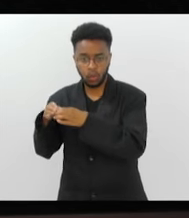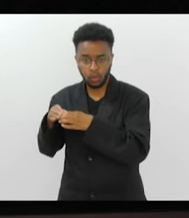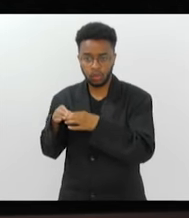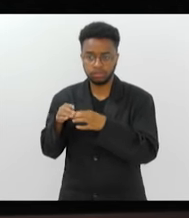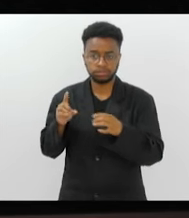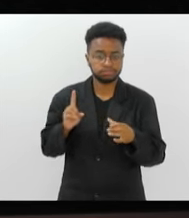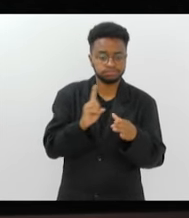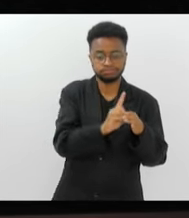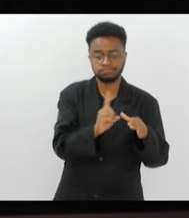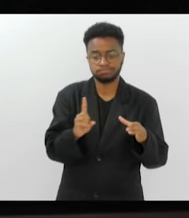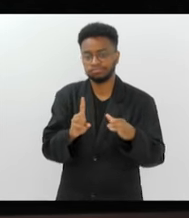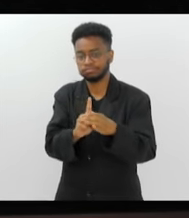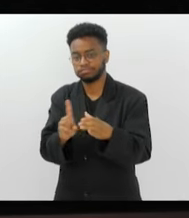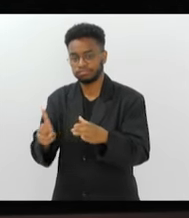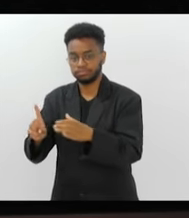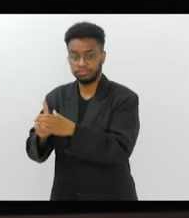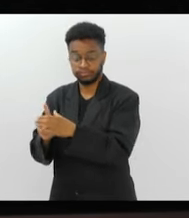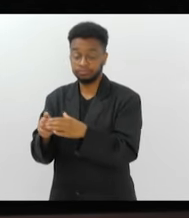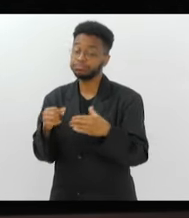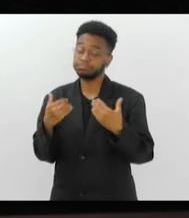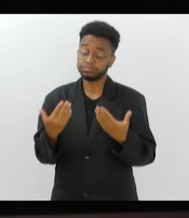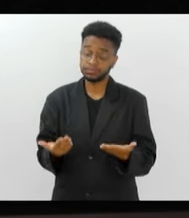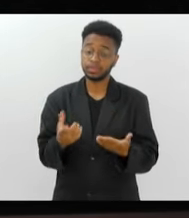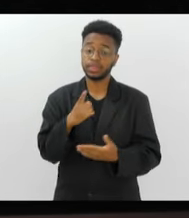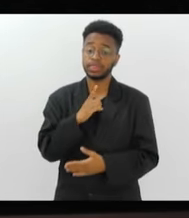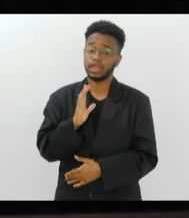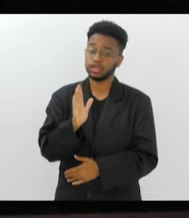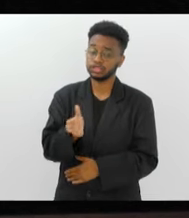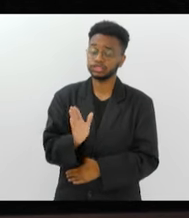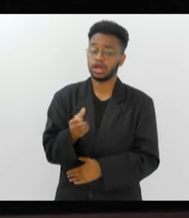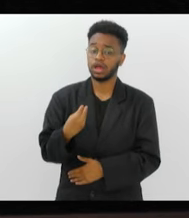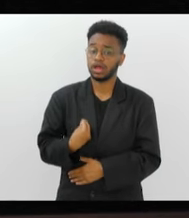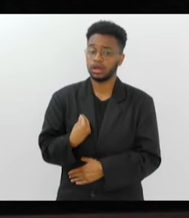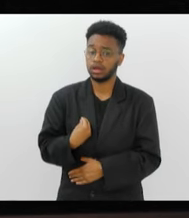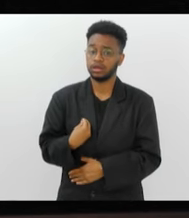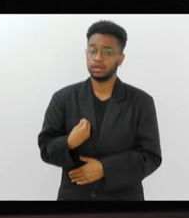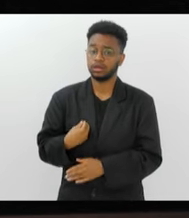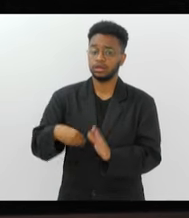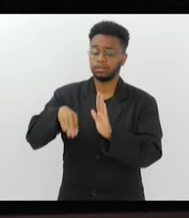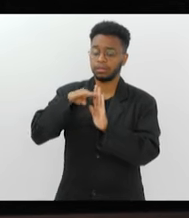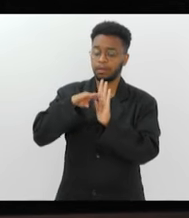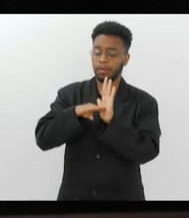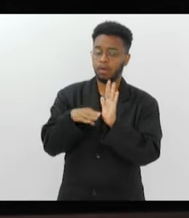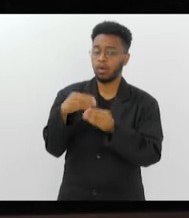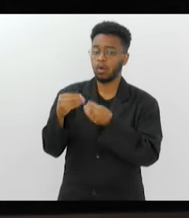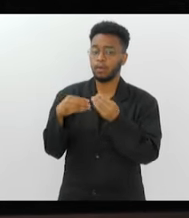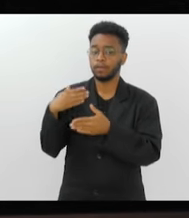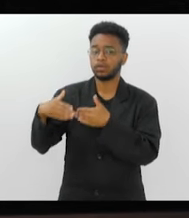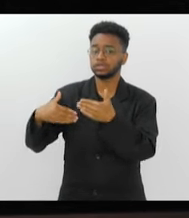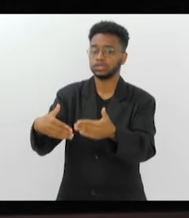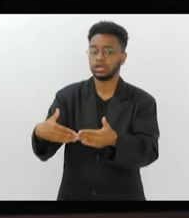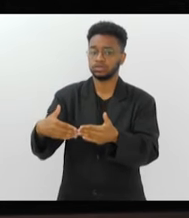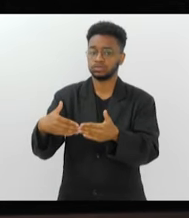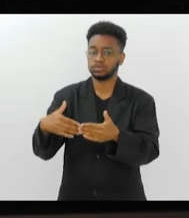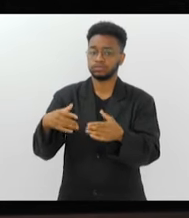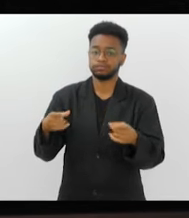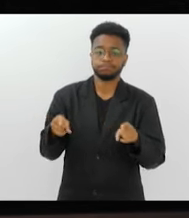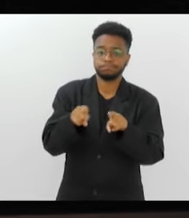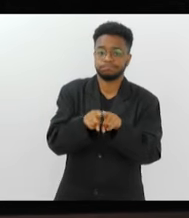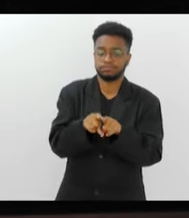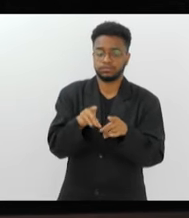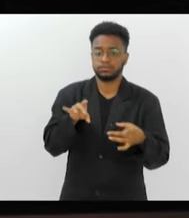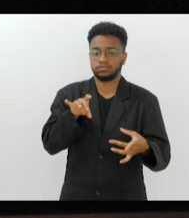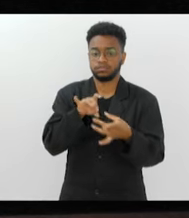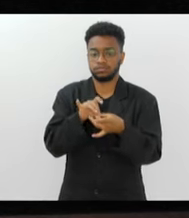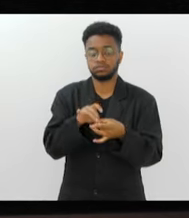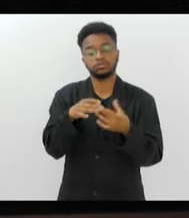composições que ali terão. Ou seja, já existe, deputado Luiz Paulo, um pragmatismo no próprio processo de filiação. E quando se tem